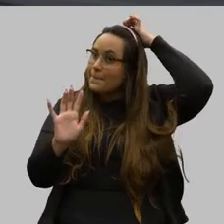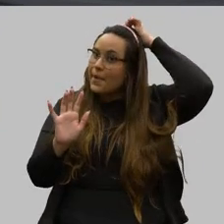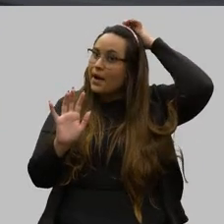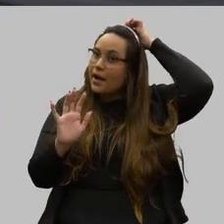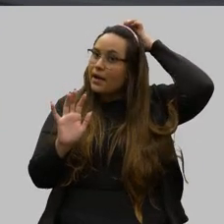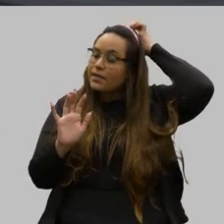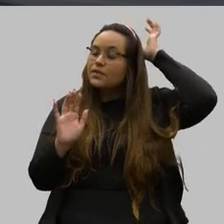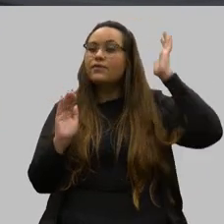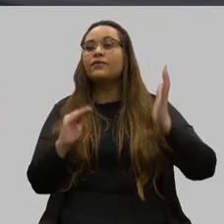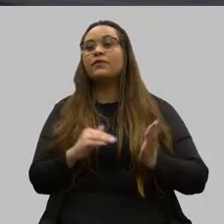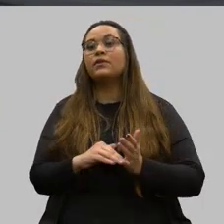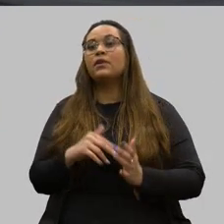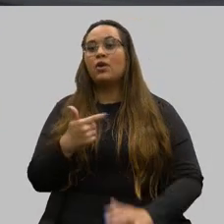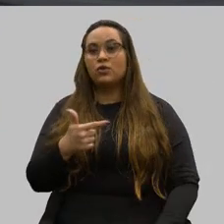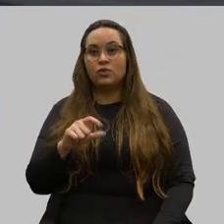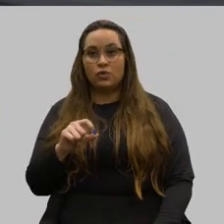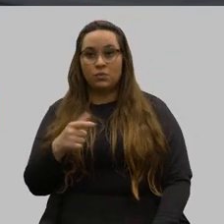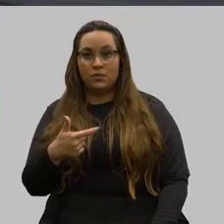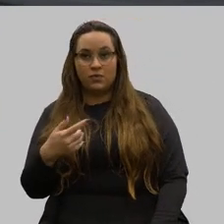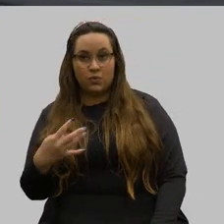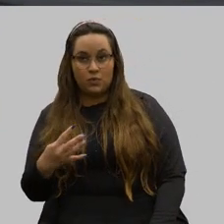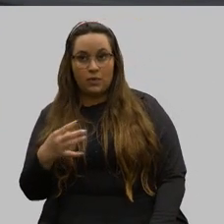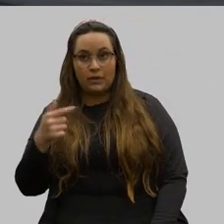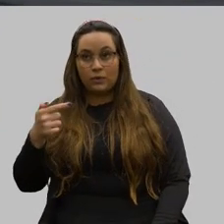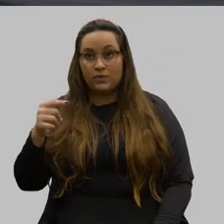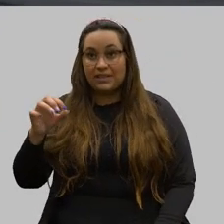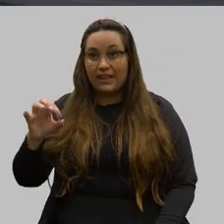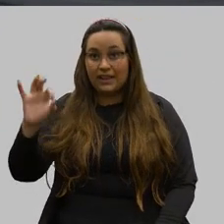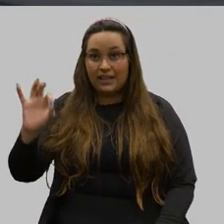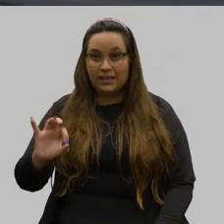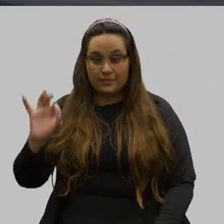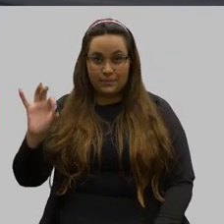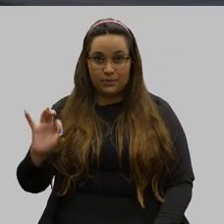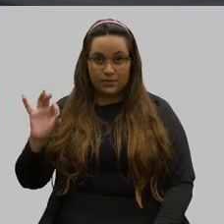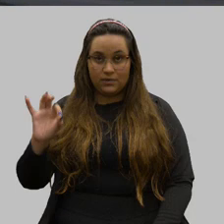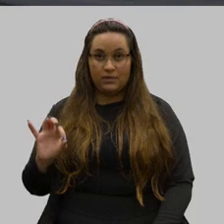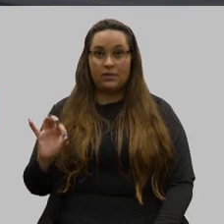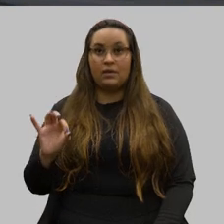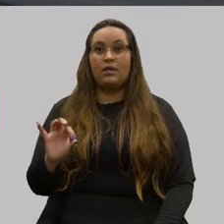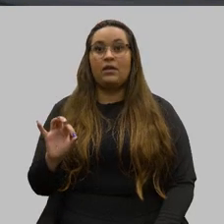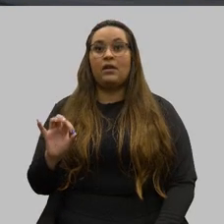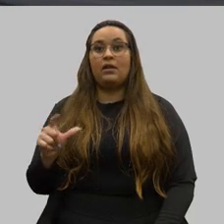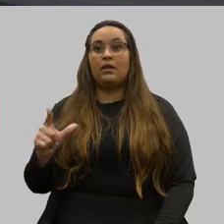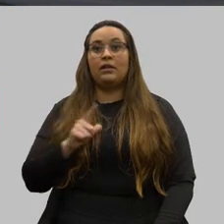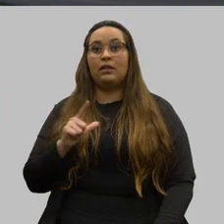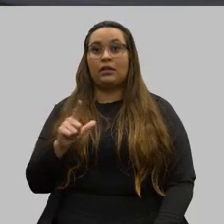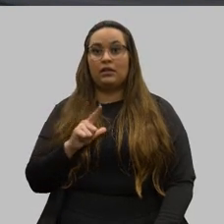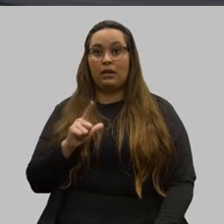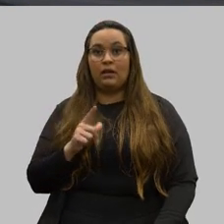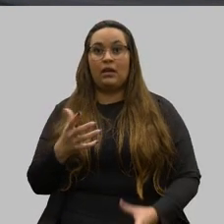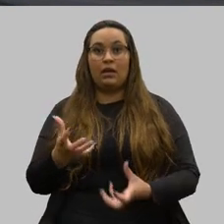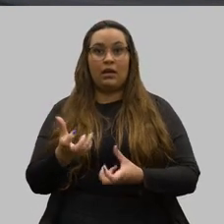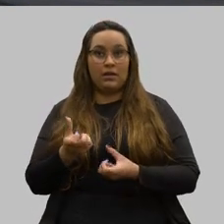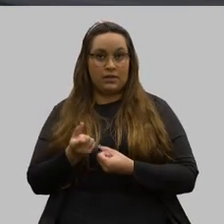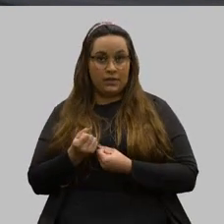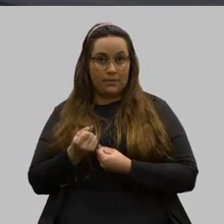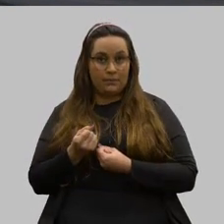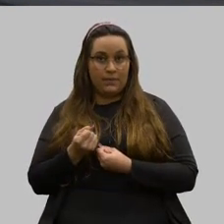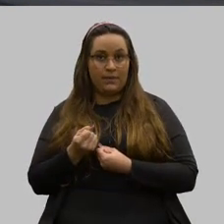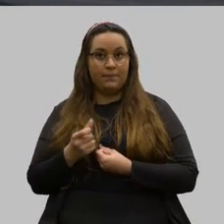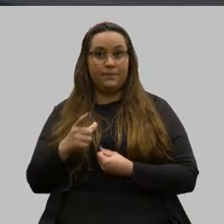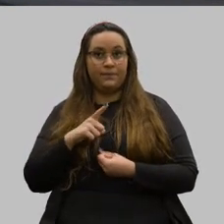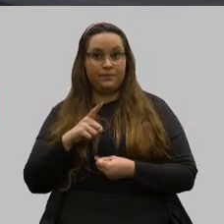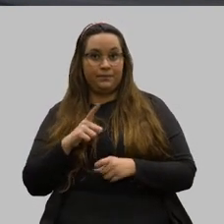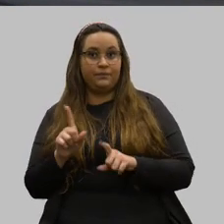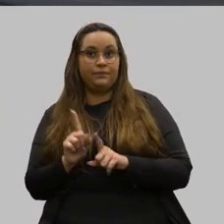2024 70 80% das nossas unidades portas de de saída terão um avcb e teremos um tempo